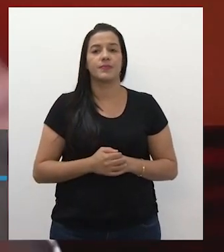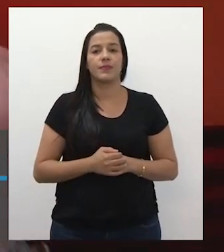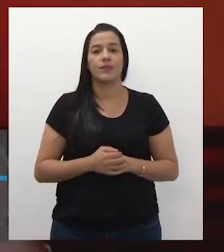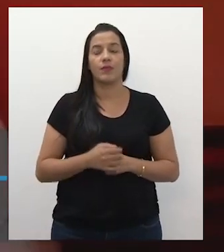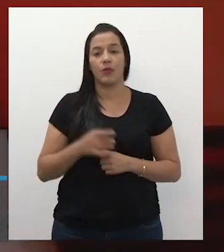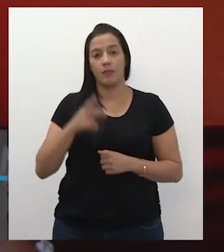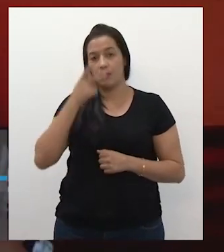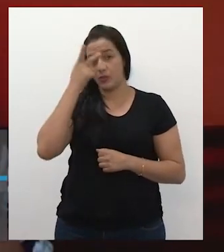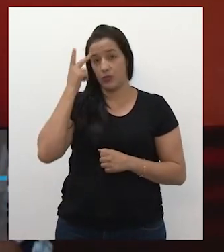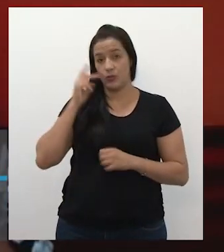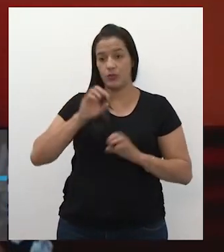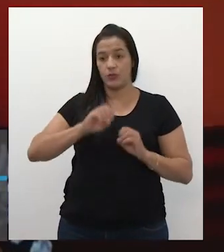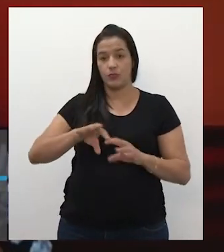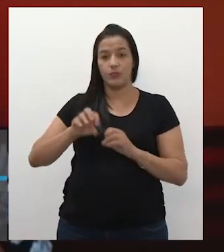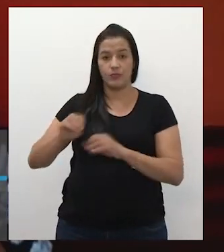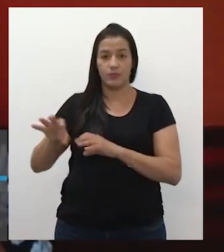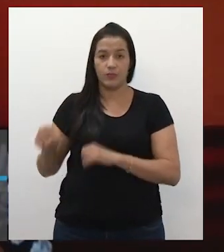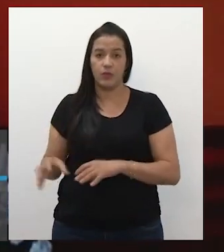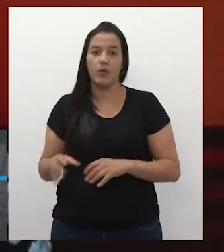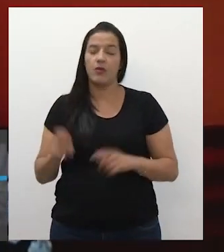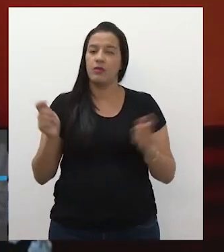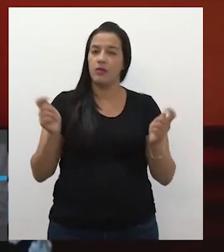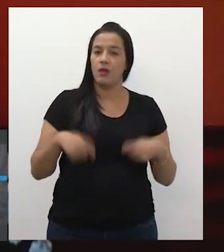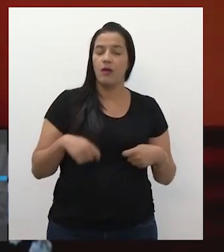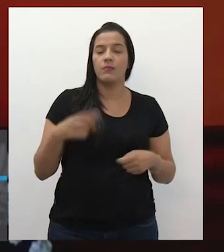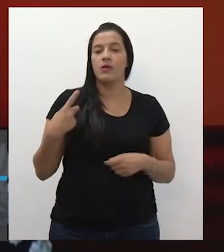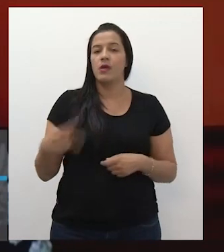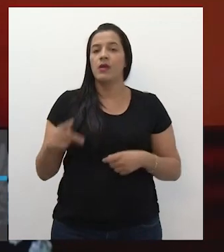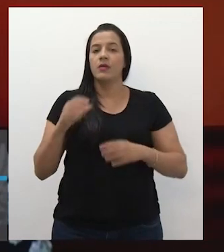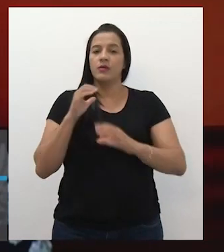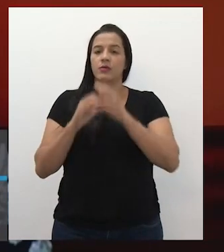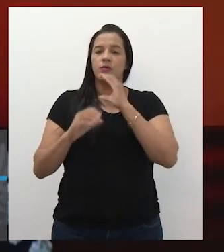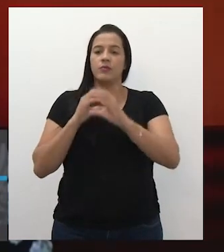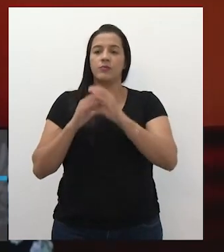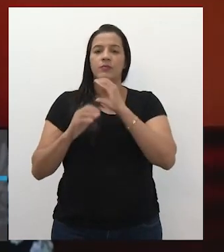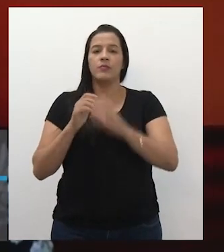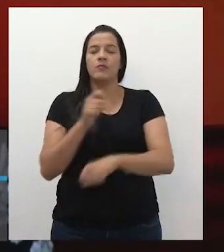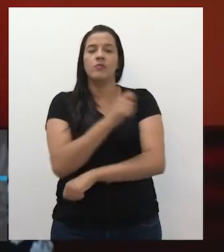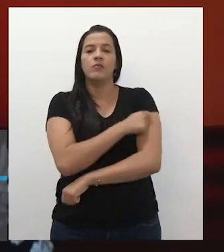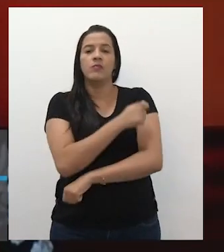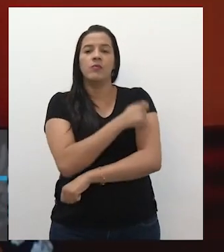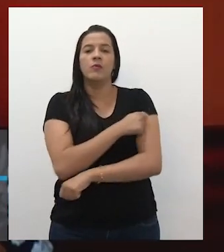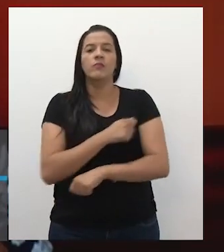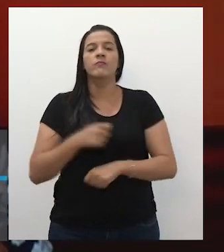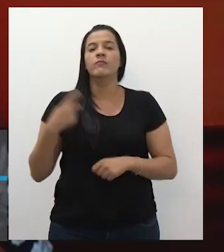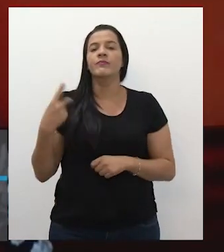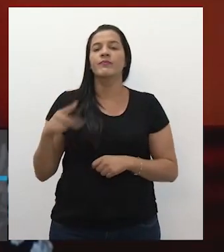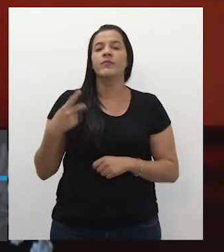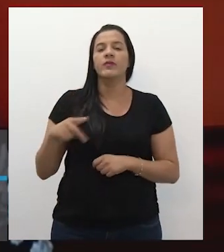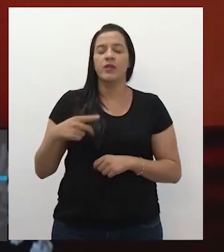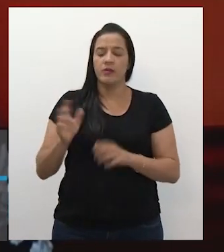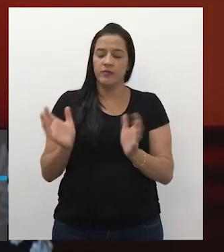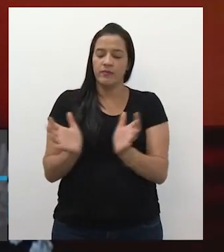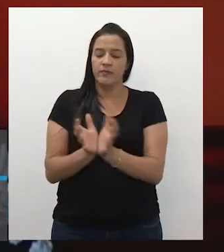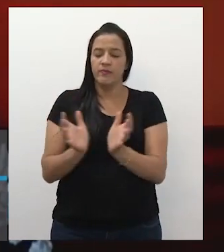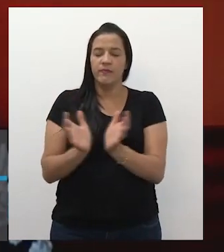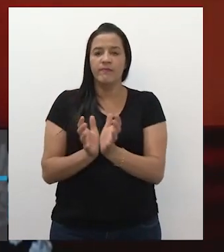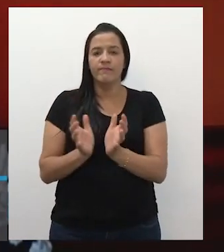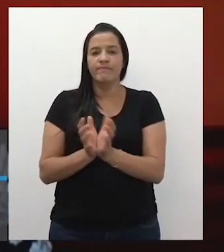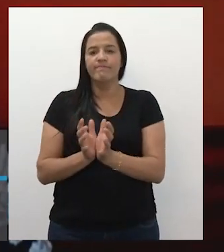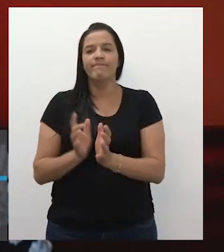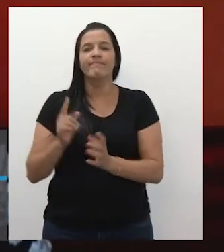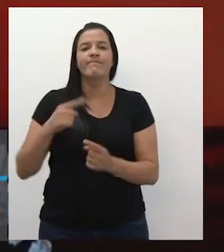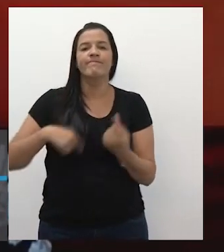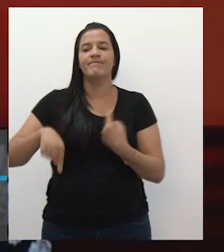educador agir adequadamente na comunicação com os seus alunos quando em seu próprio grupo essa